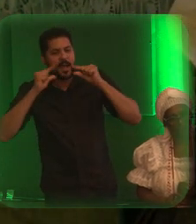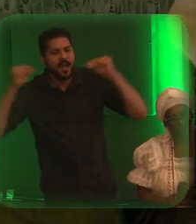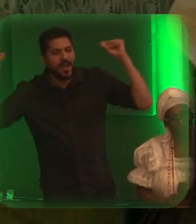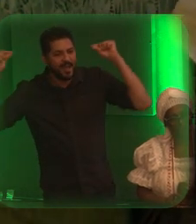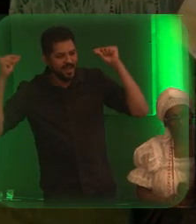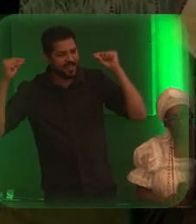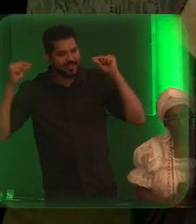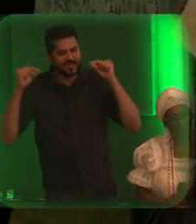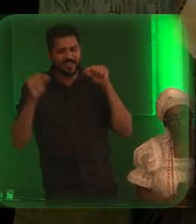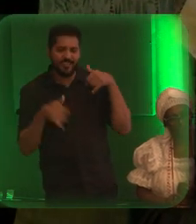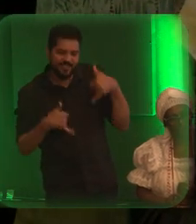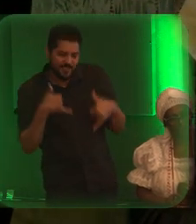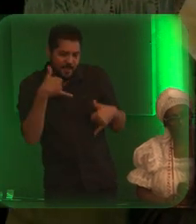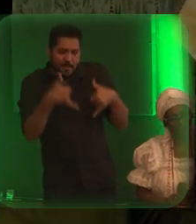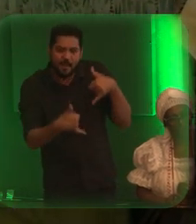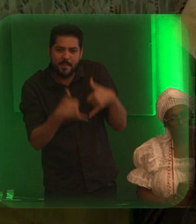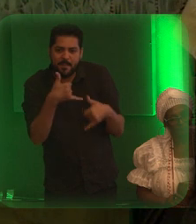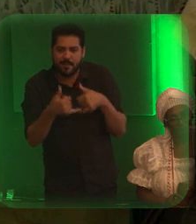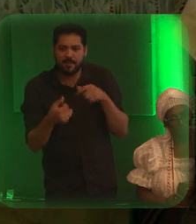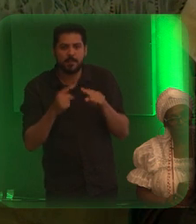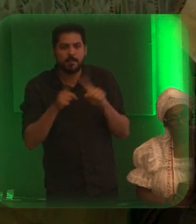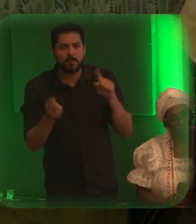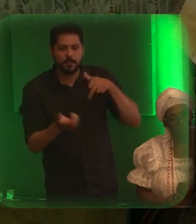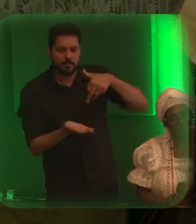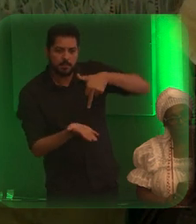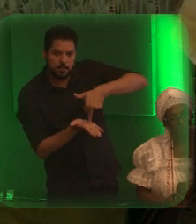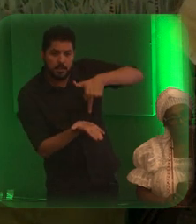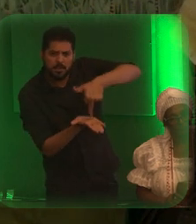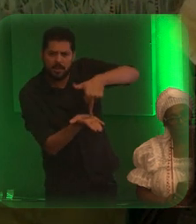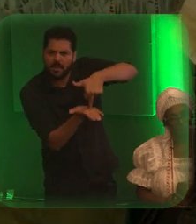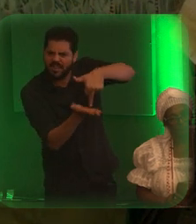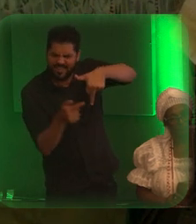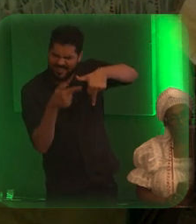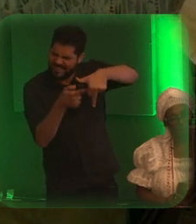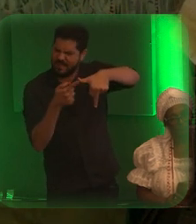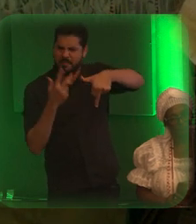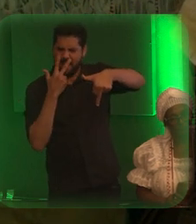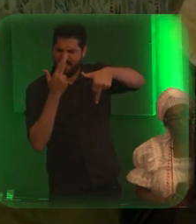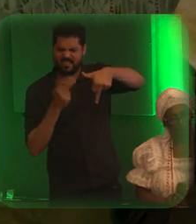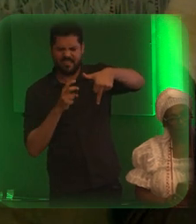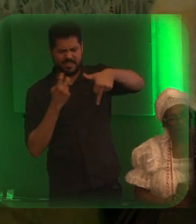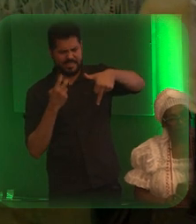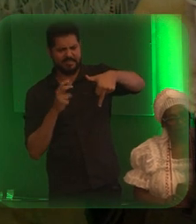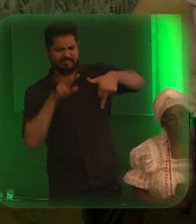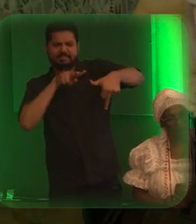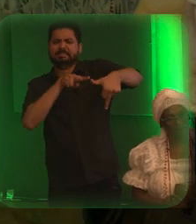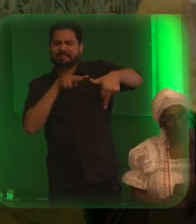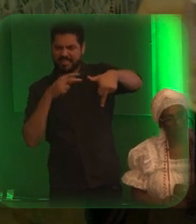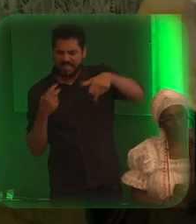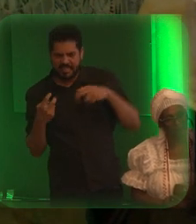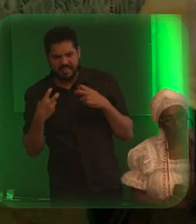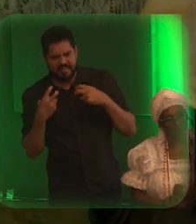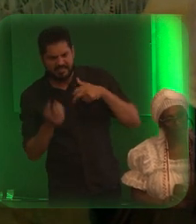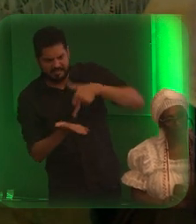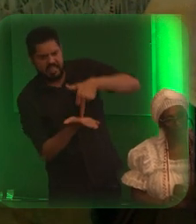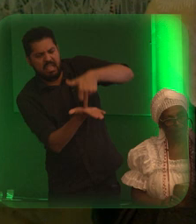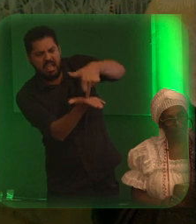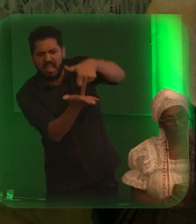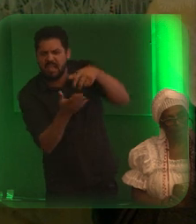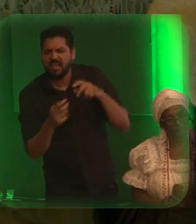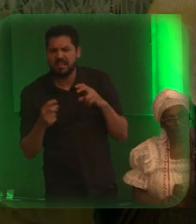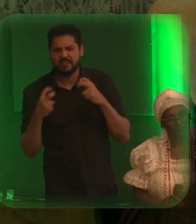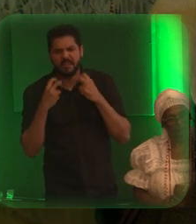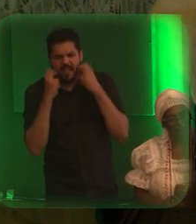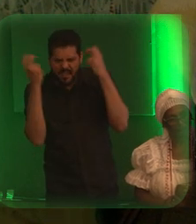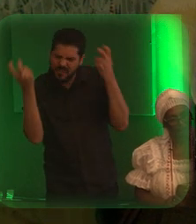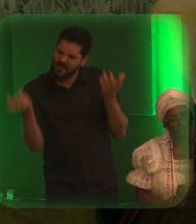uma perna só. Ele já cresce com vergonha da sua cor, da sua raça, do seu cabelo. E essa sociedade que só quer nós